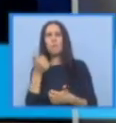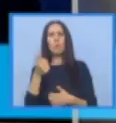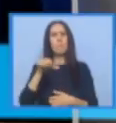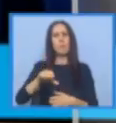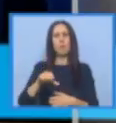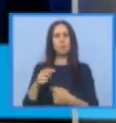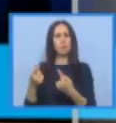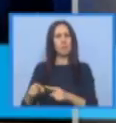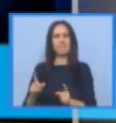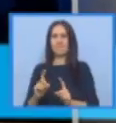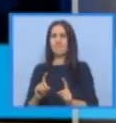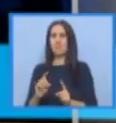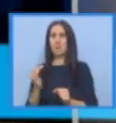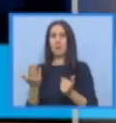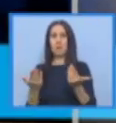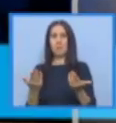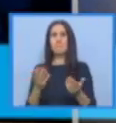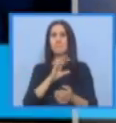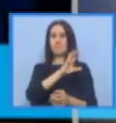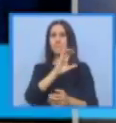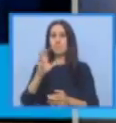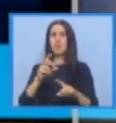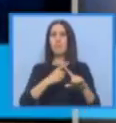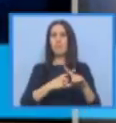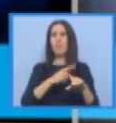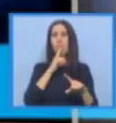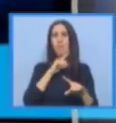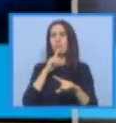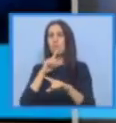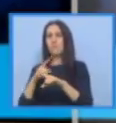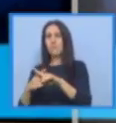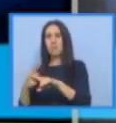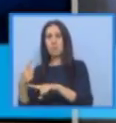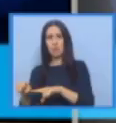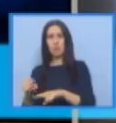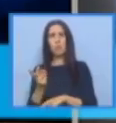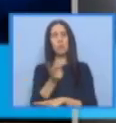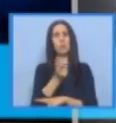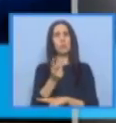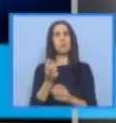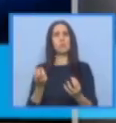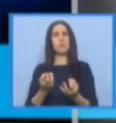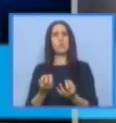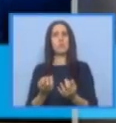é? Portanto, dos 2 lados há interesses legítimos, dos 2 lados também há